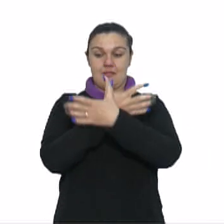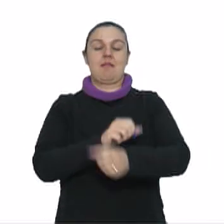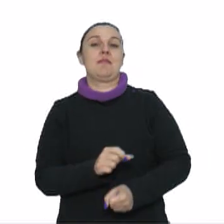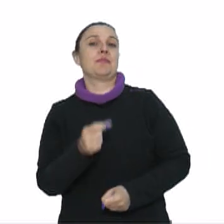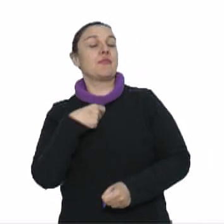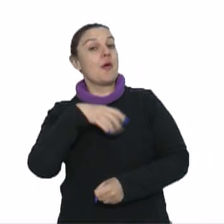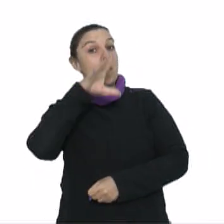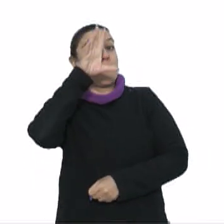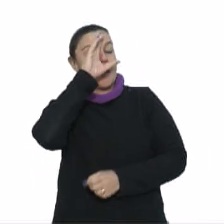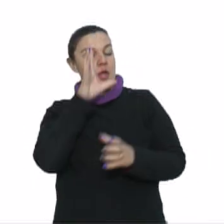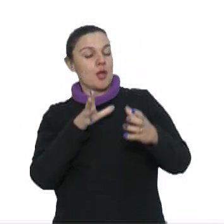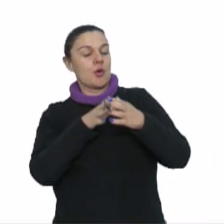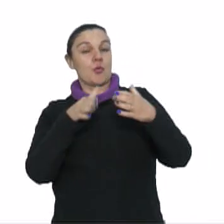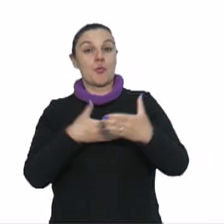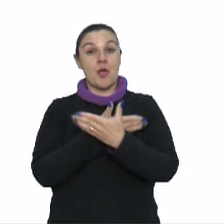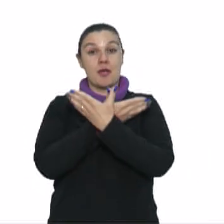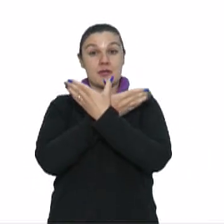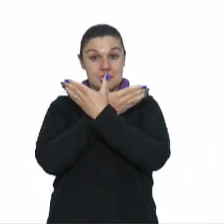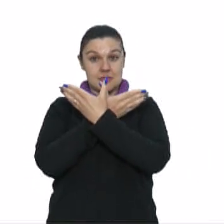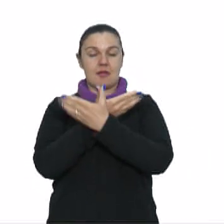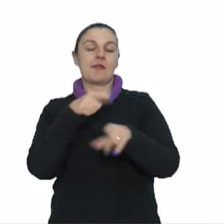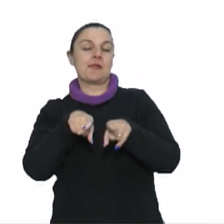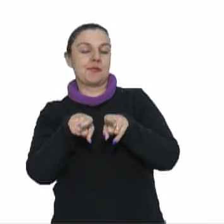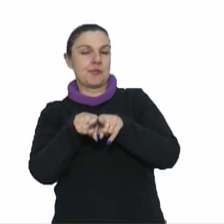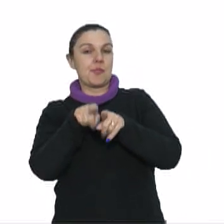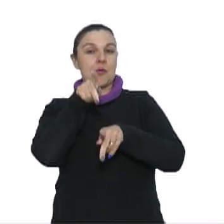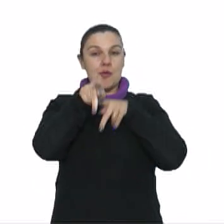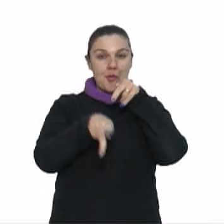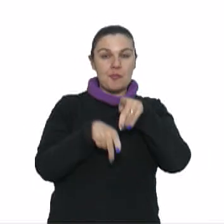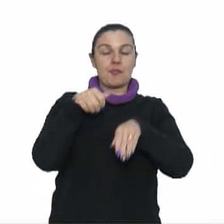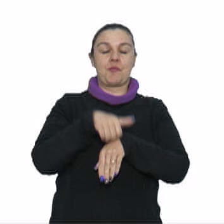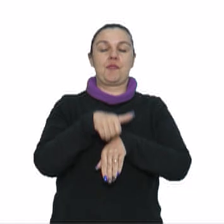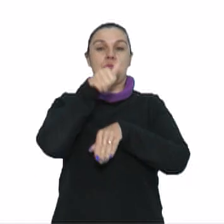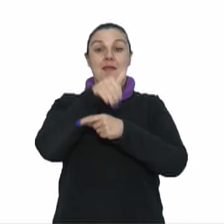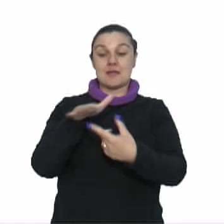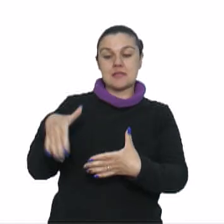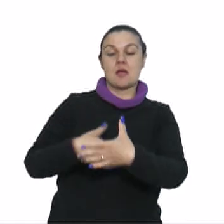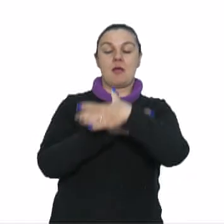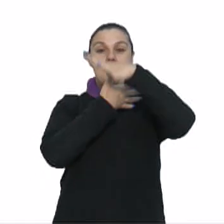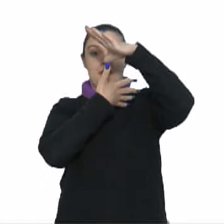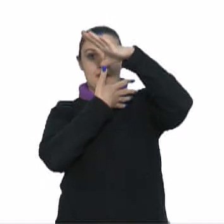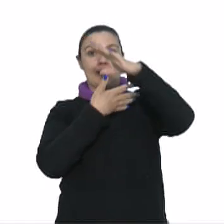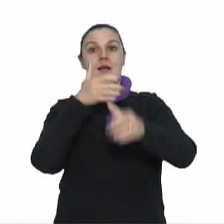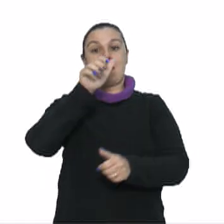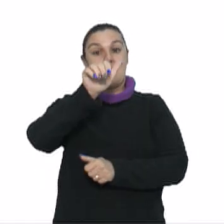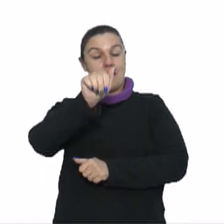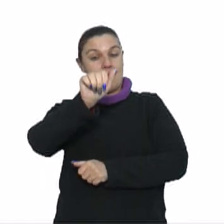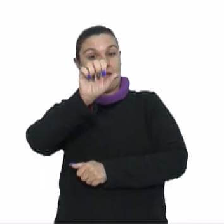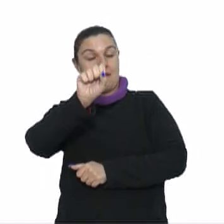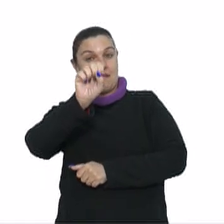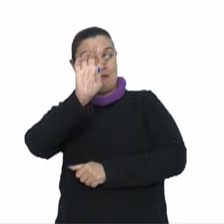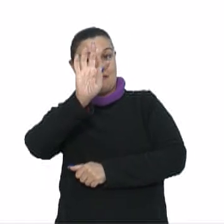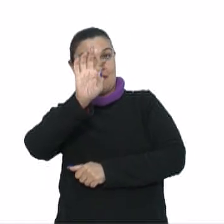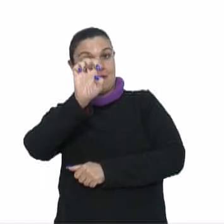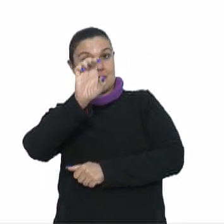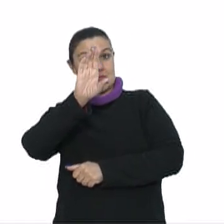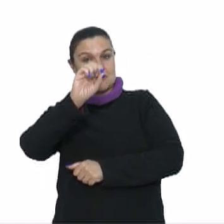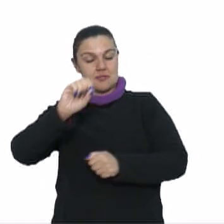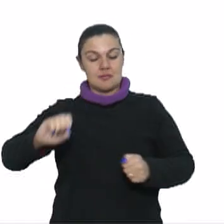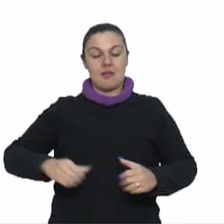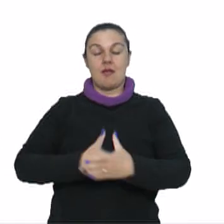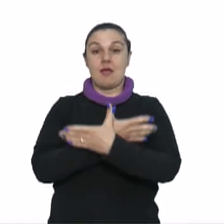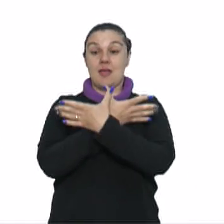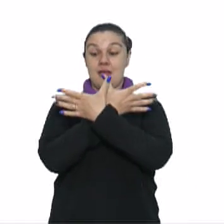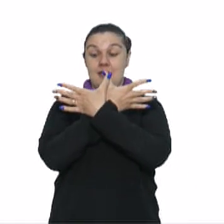reconhecer a civilização Azteca também como um povo originário americano. É importante que nós tenhamos essa noção. Apontar a organização